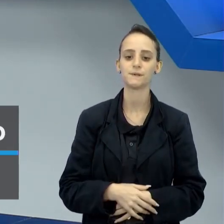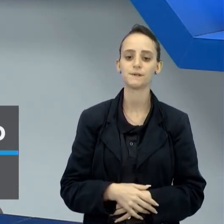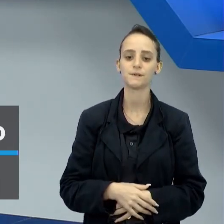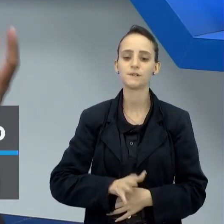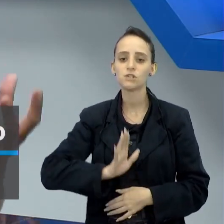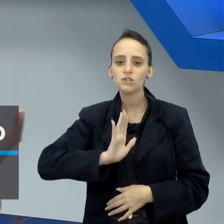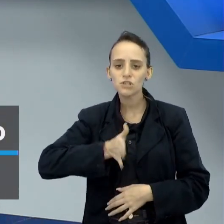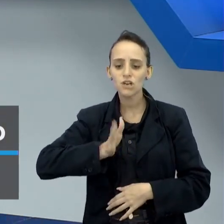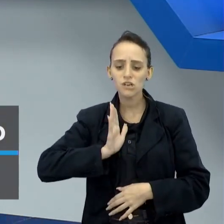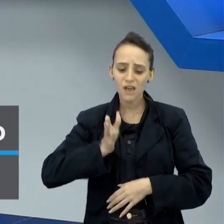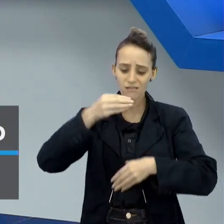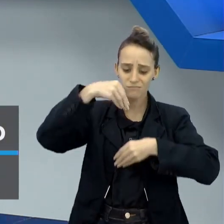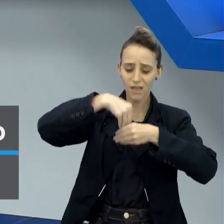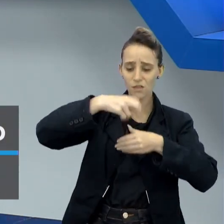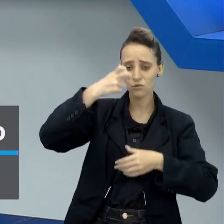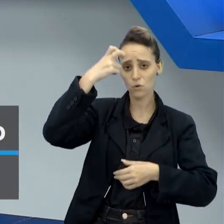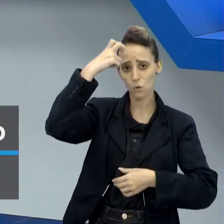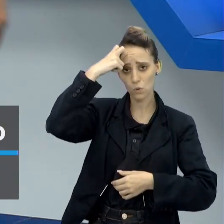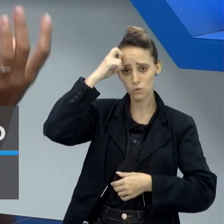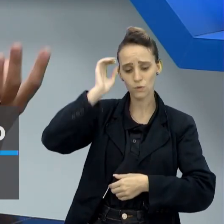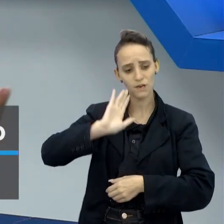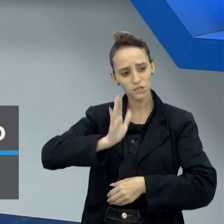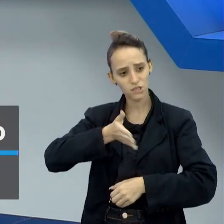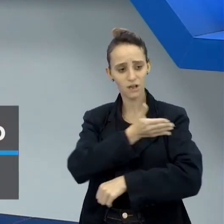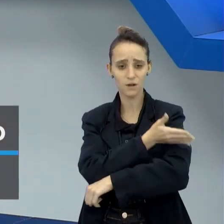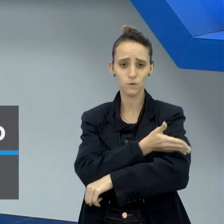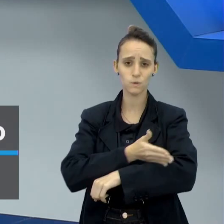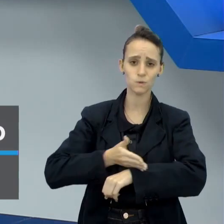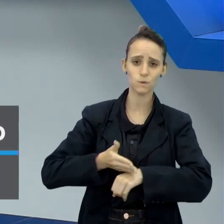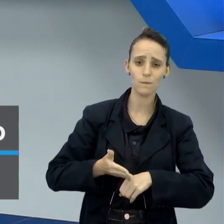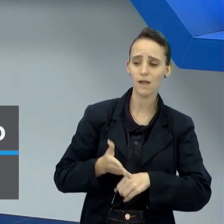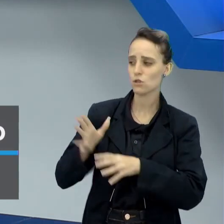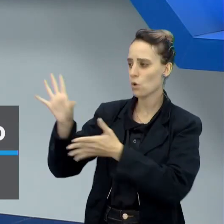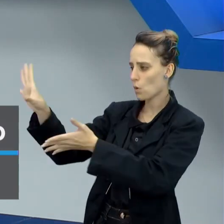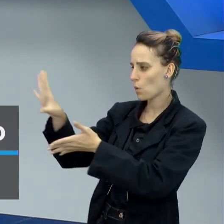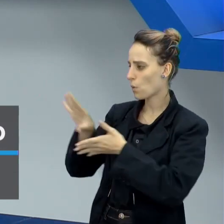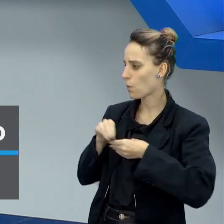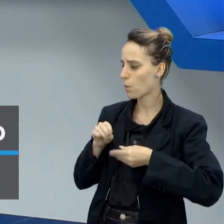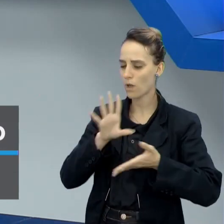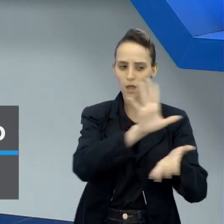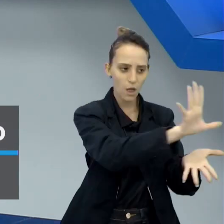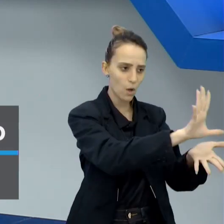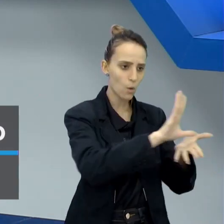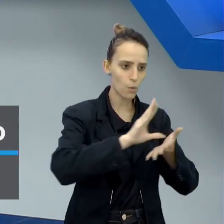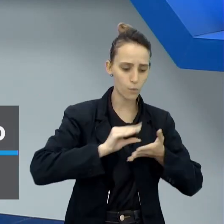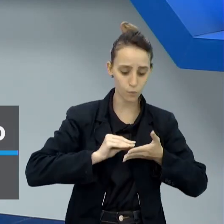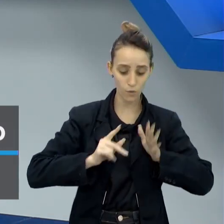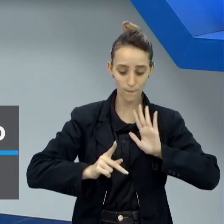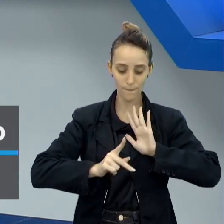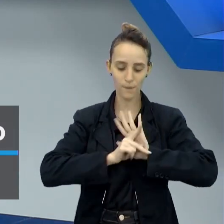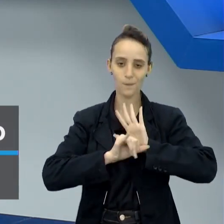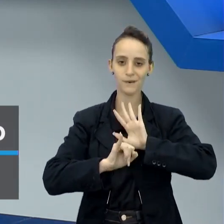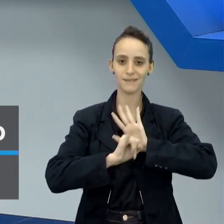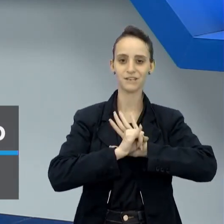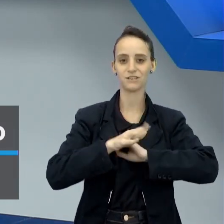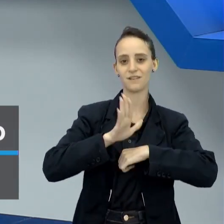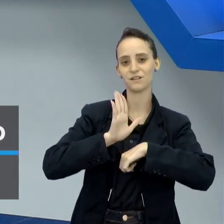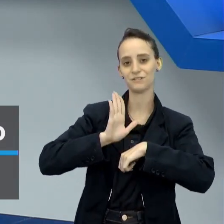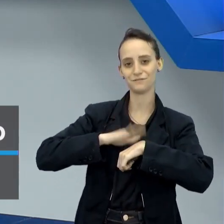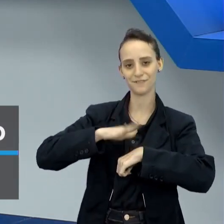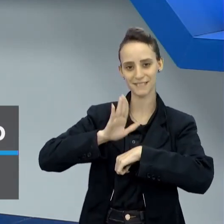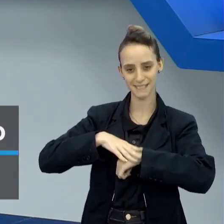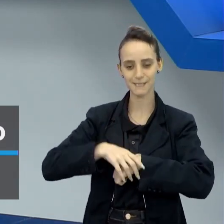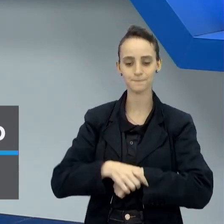na nossa cultura, né? Nós temos todos esses referenciais. O importante, fundamental, como o Jocely